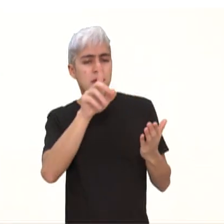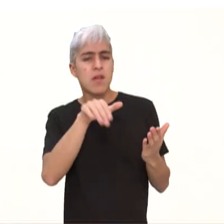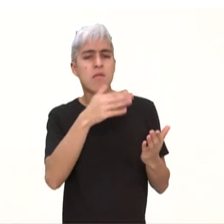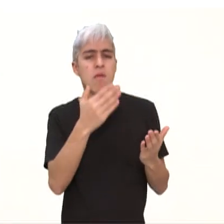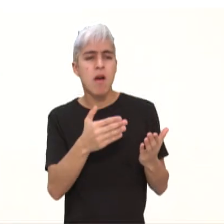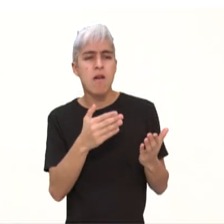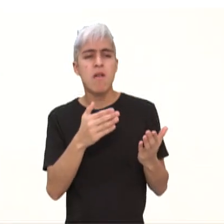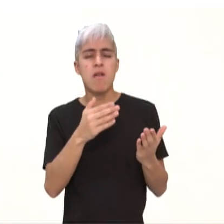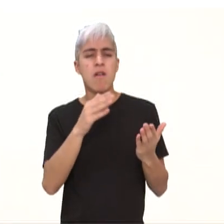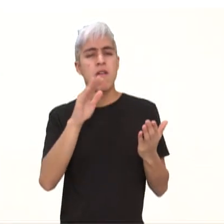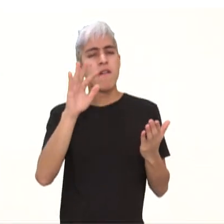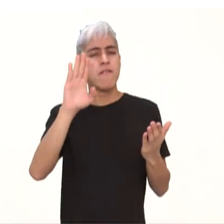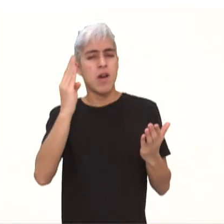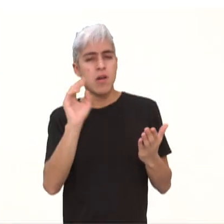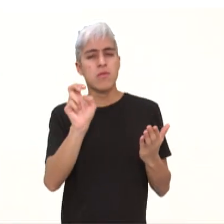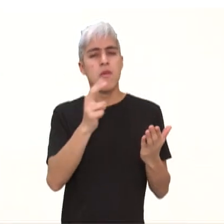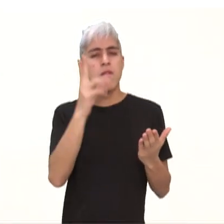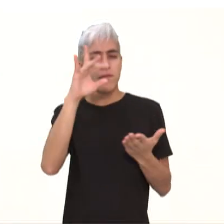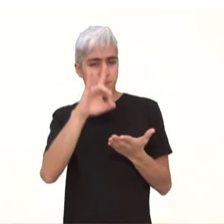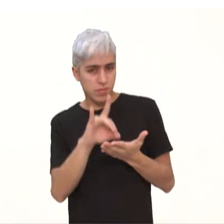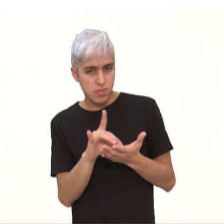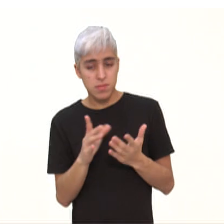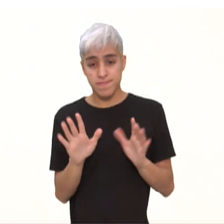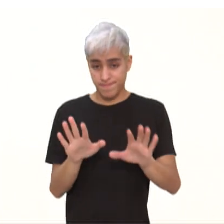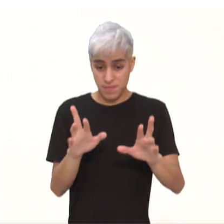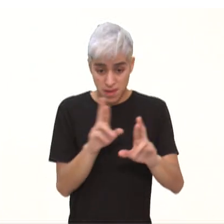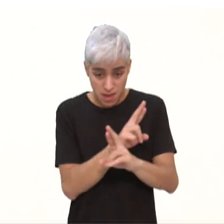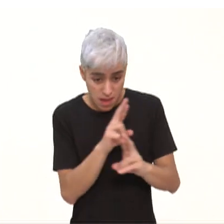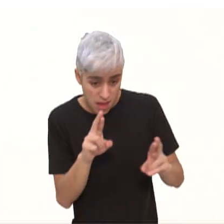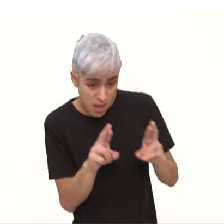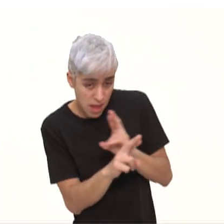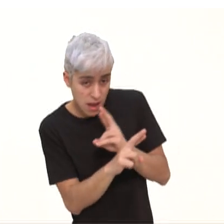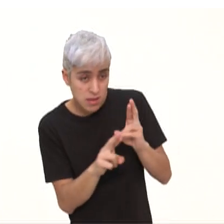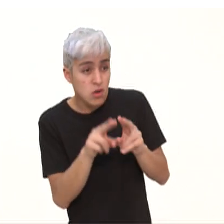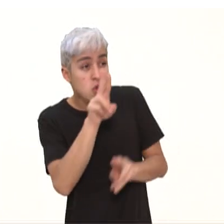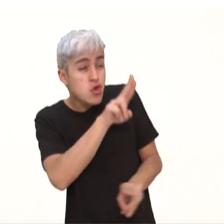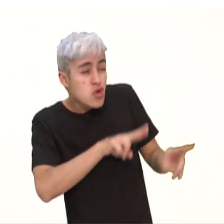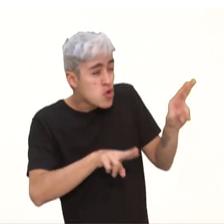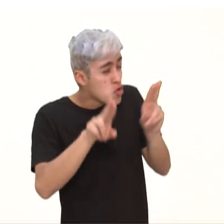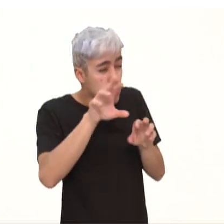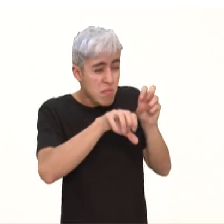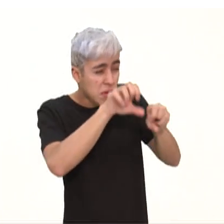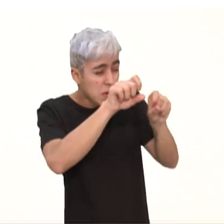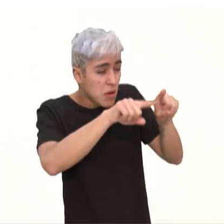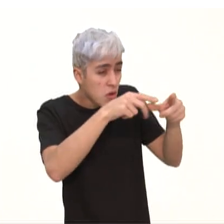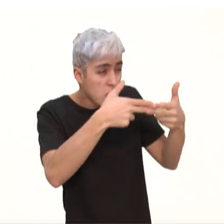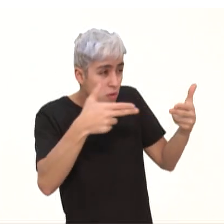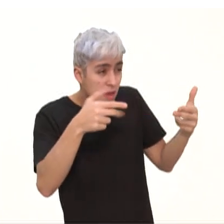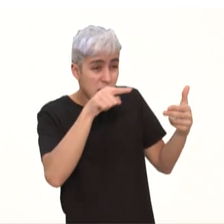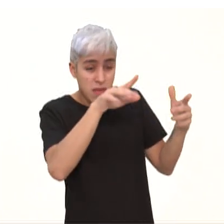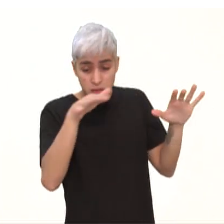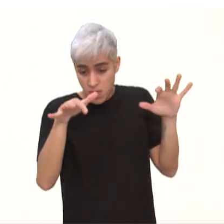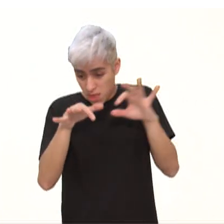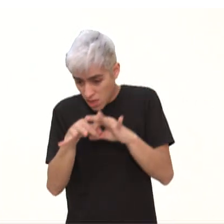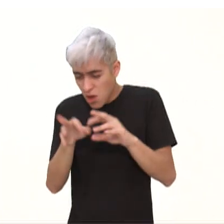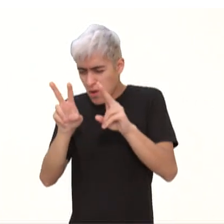ou verdadeiro. A relação de consumo está diretamente interligada ao